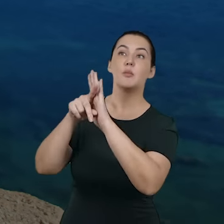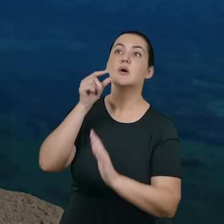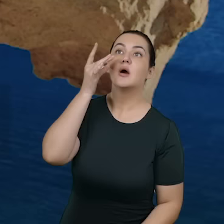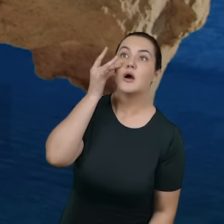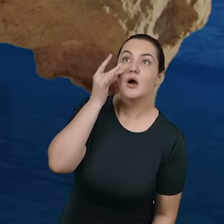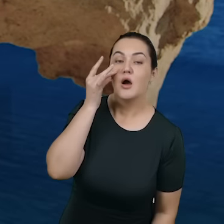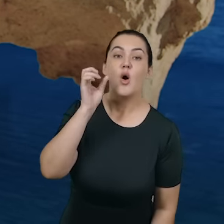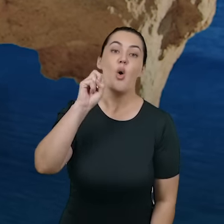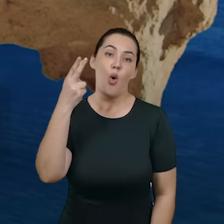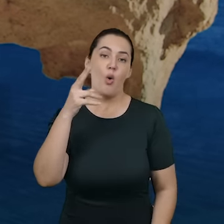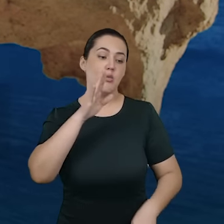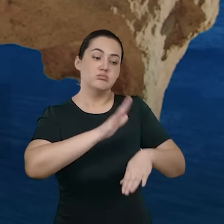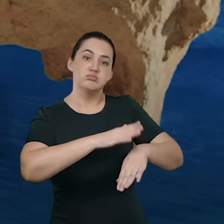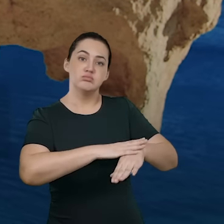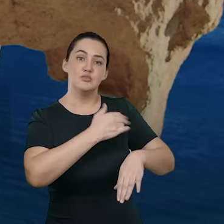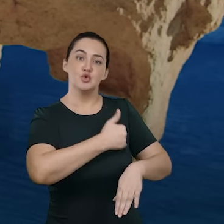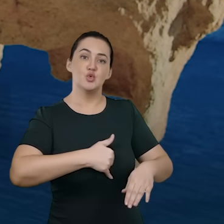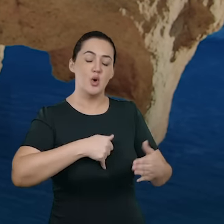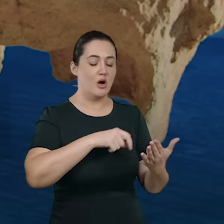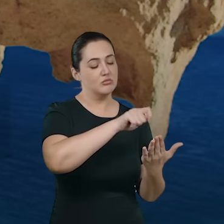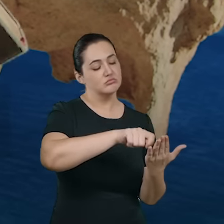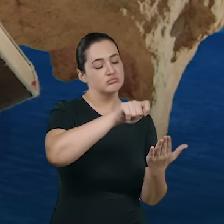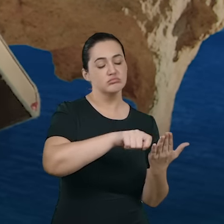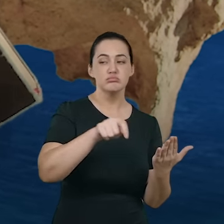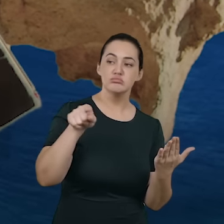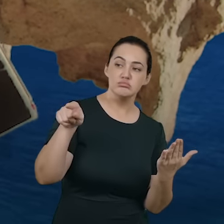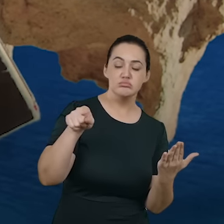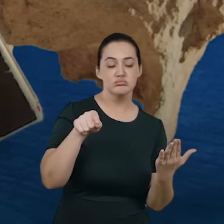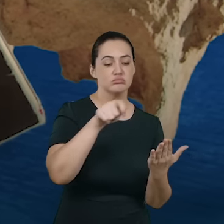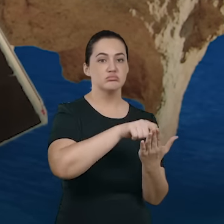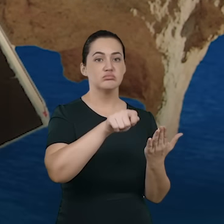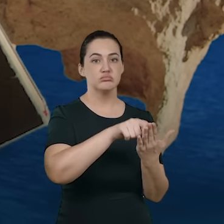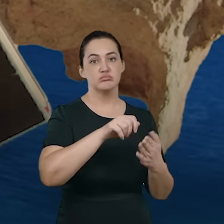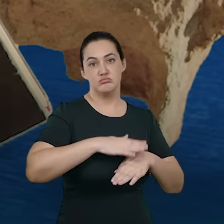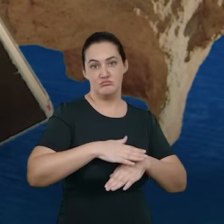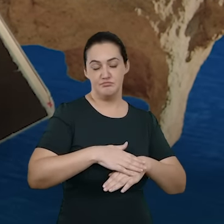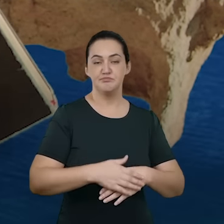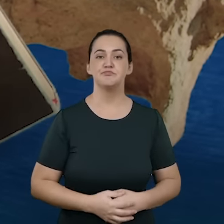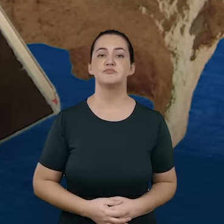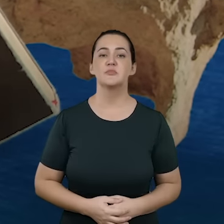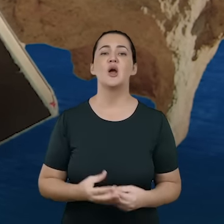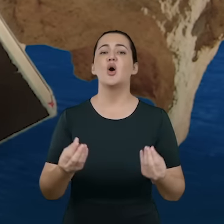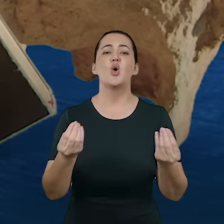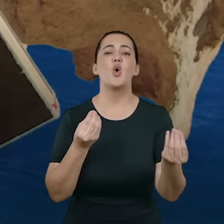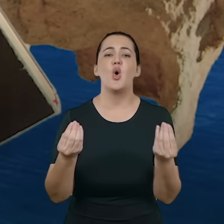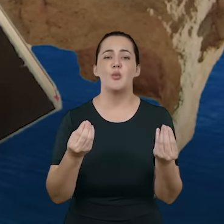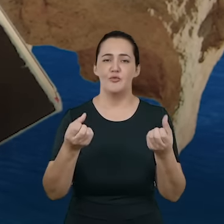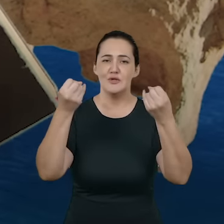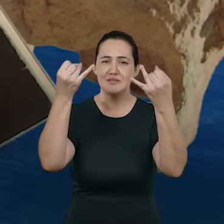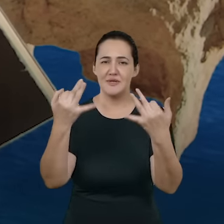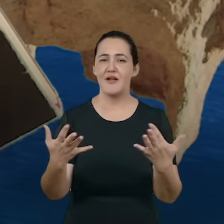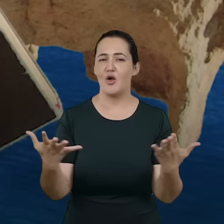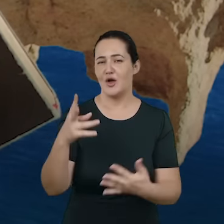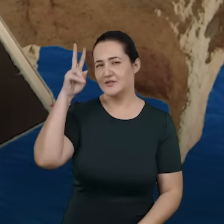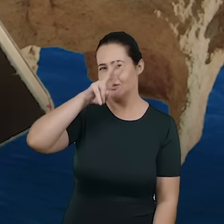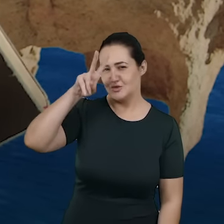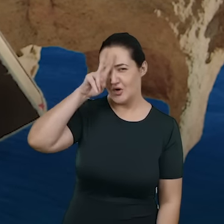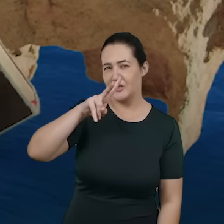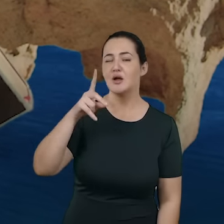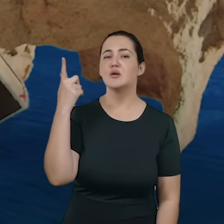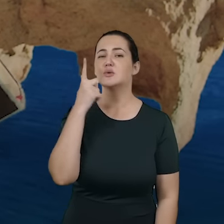se expressasse. Ficou claro para você? Agora vamos lá. Já que você sabe como foi esse diálogo da Bíblia com o universo em